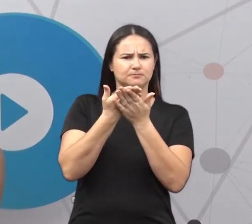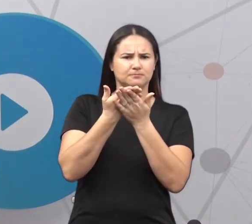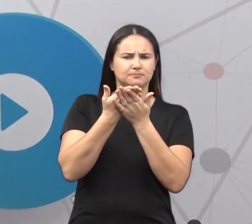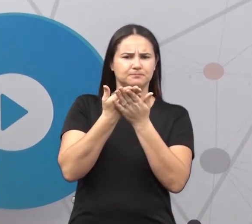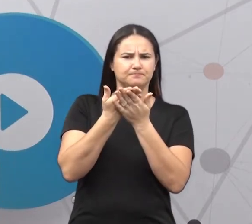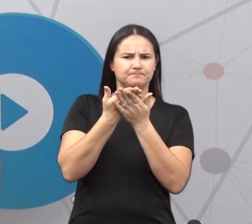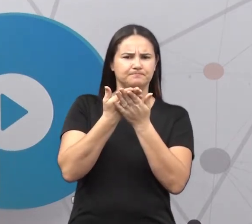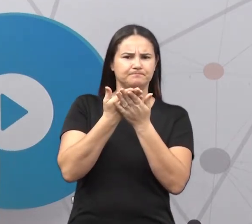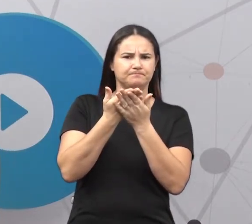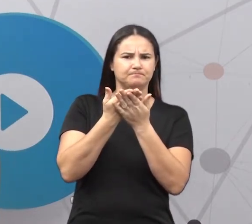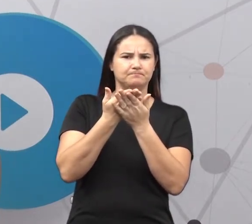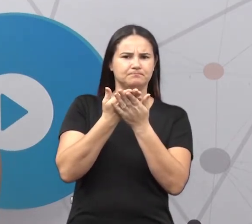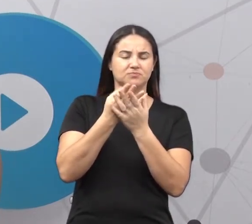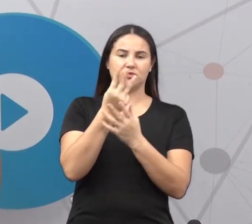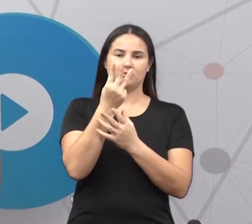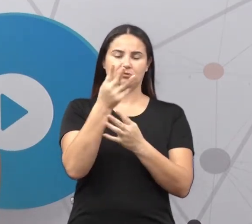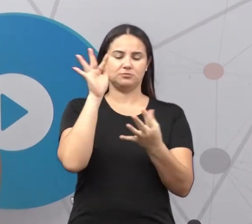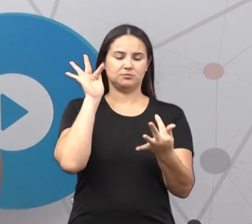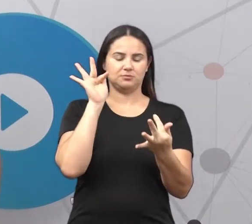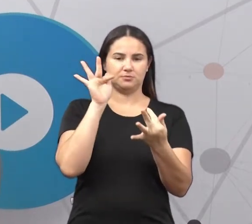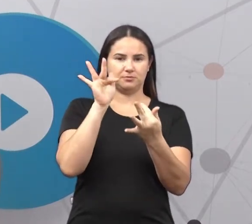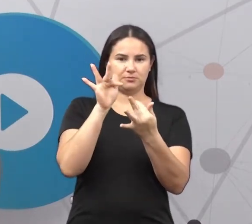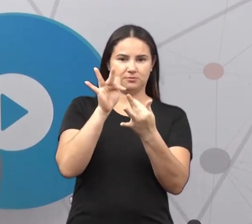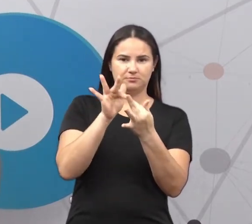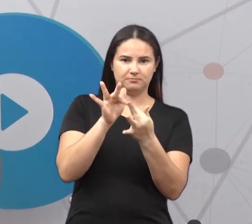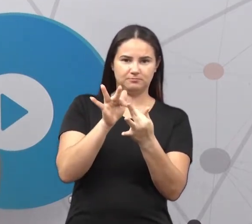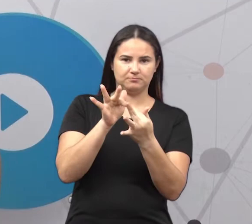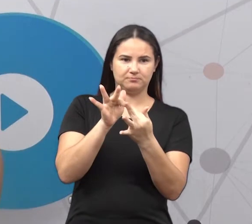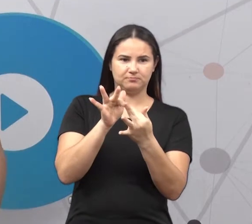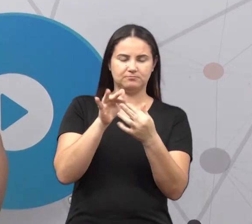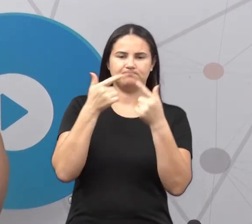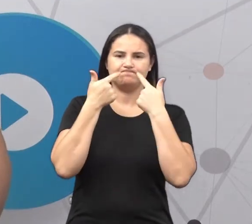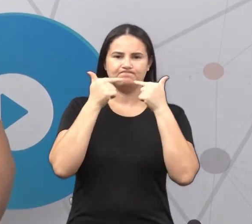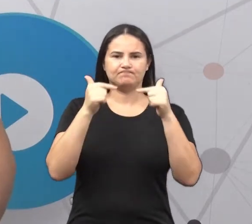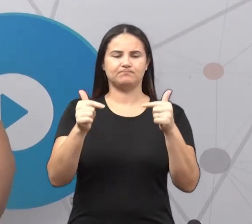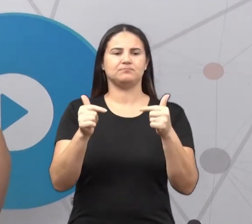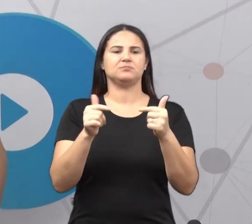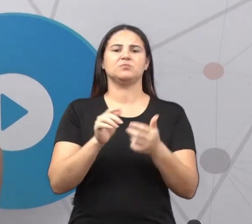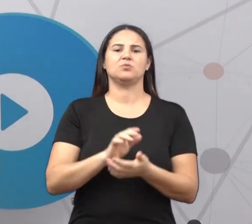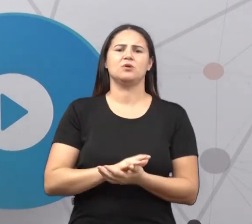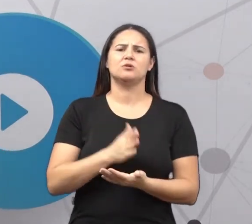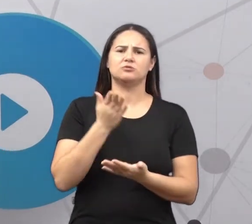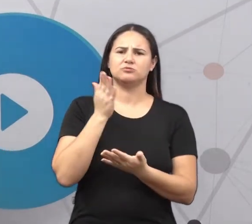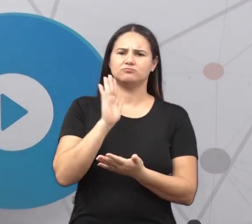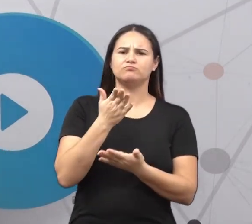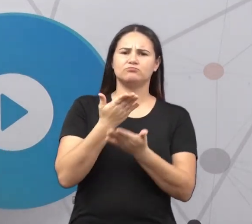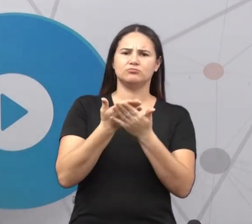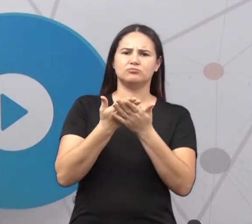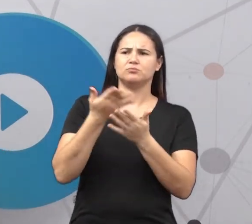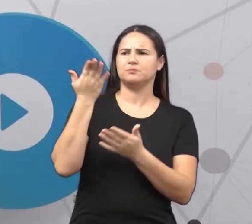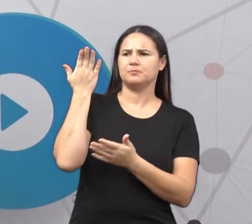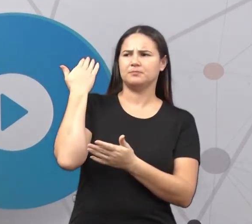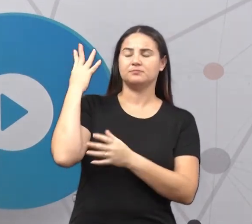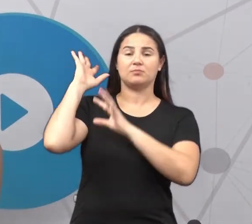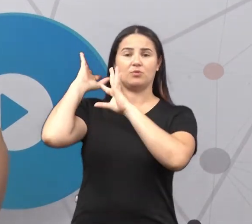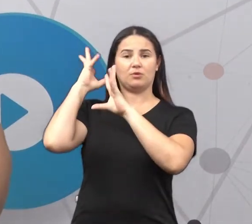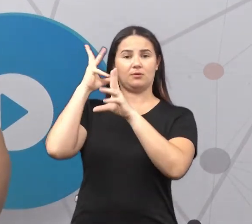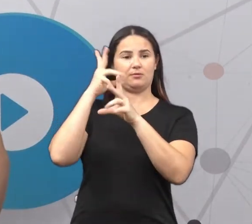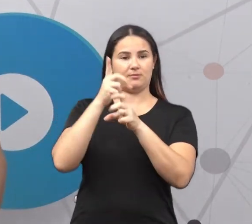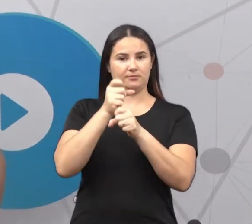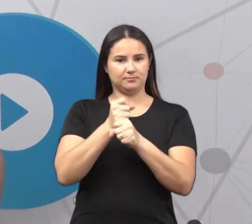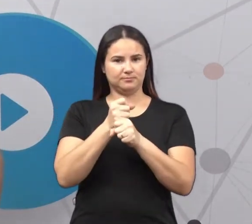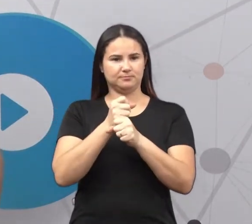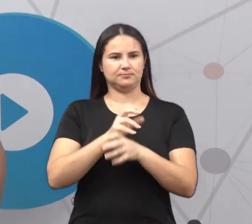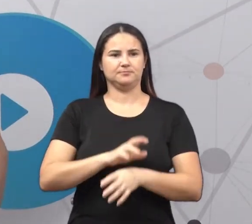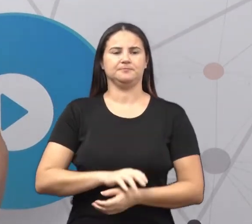aliás, 3 funções da linguagem que nós aprendemos aqui. Foi a função apelativa, a função fática e a